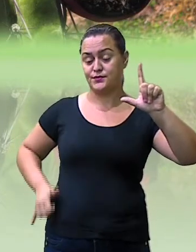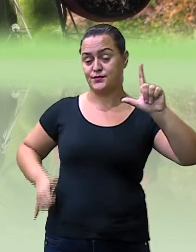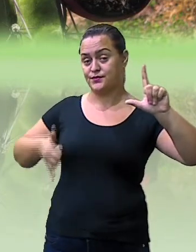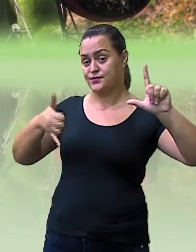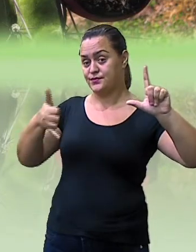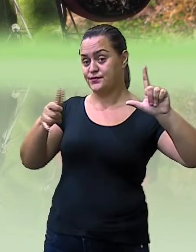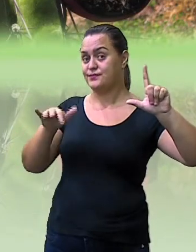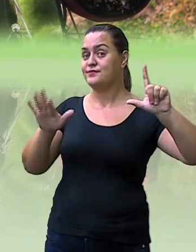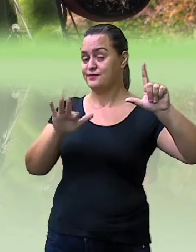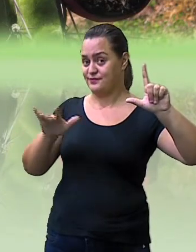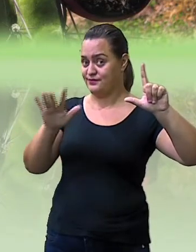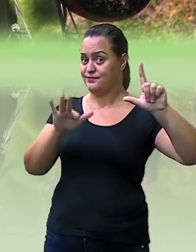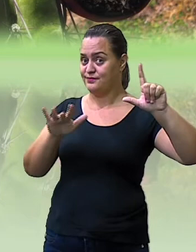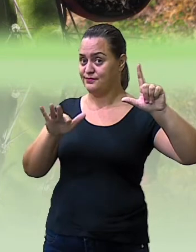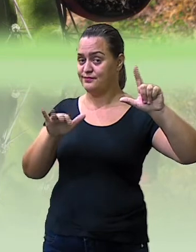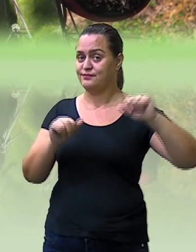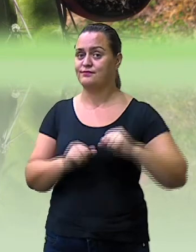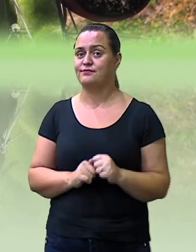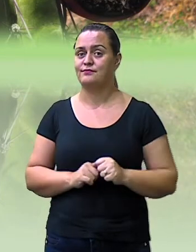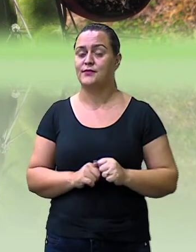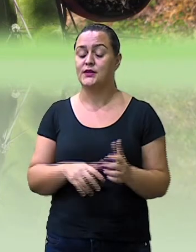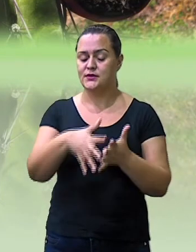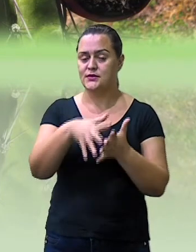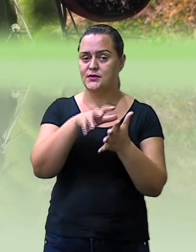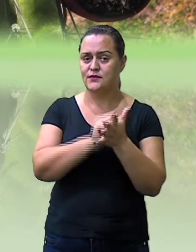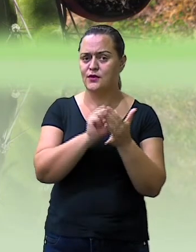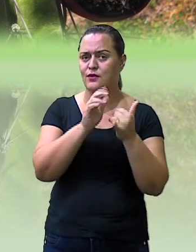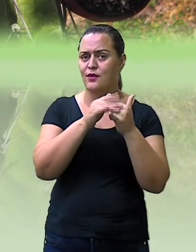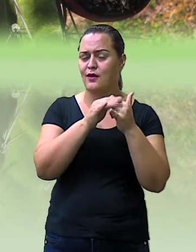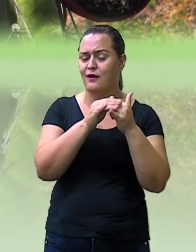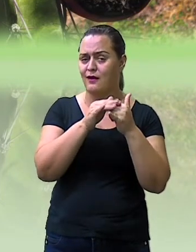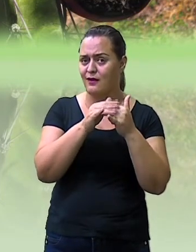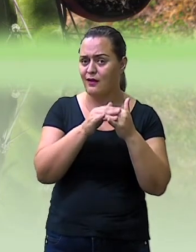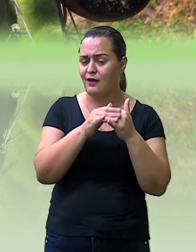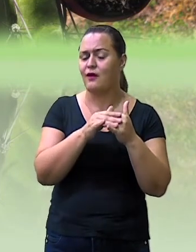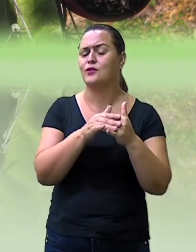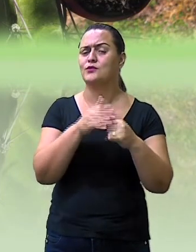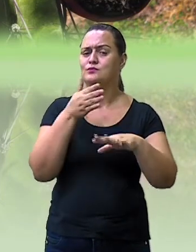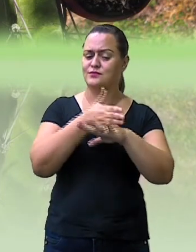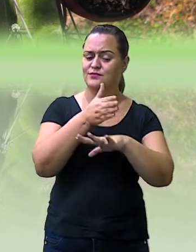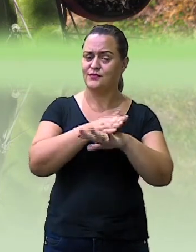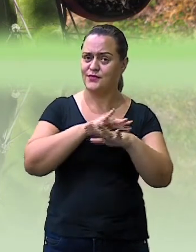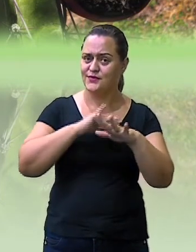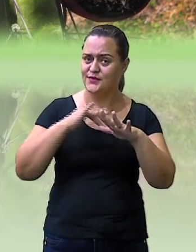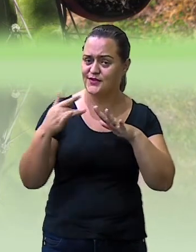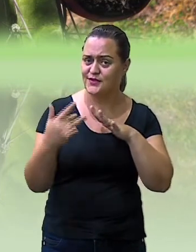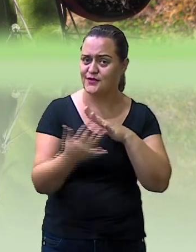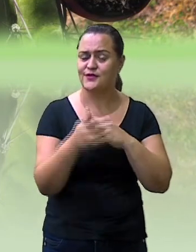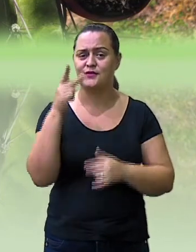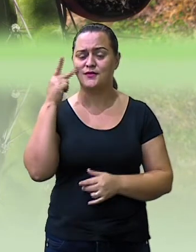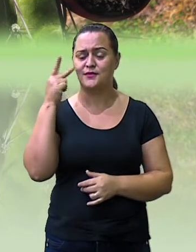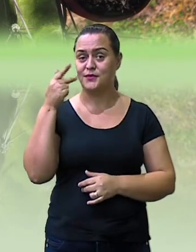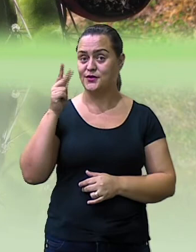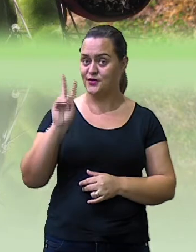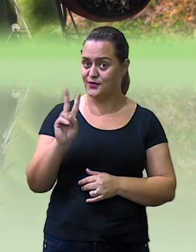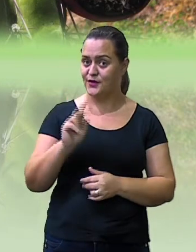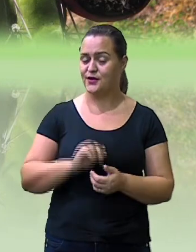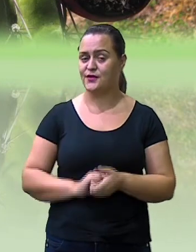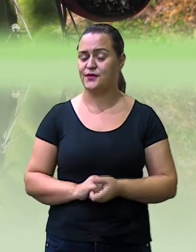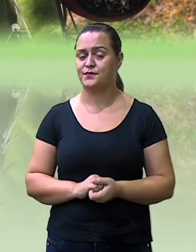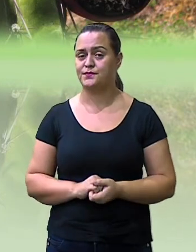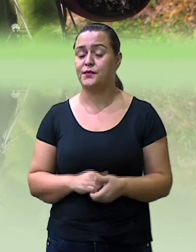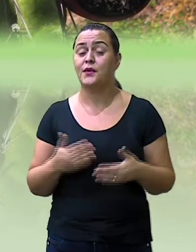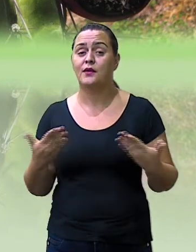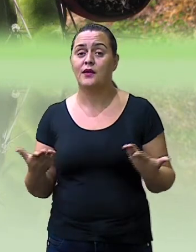se inscrever no canal do YouTube e acessar nossas redes sociais SMED GV. Isto